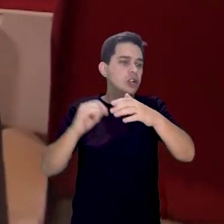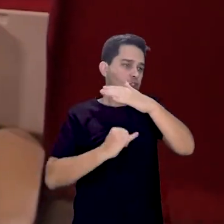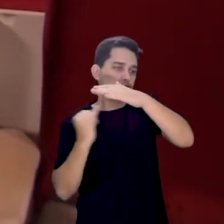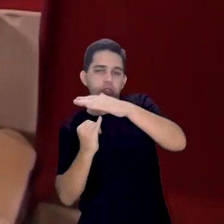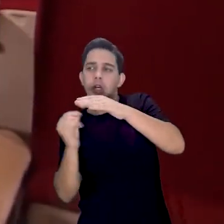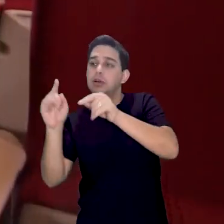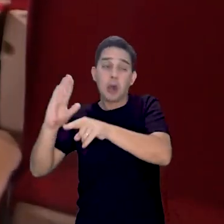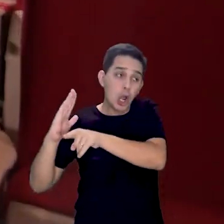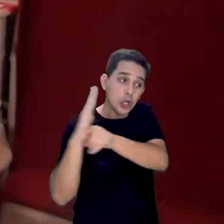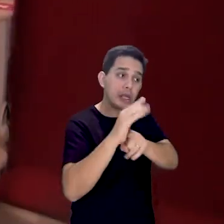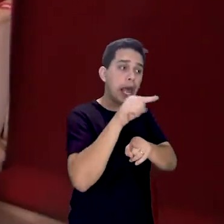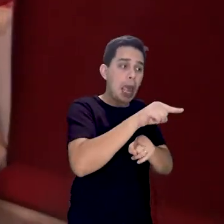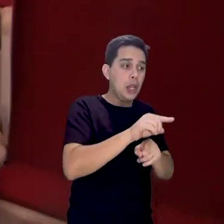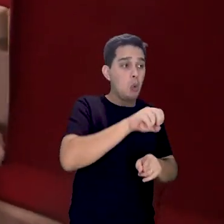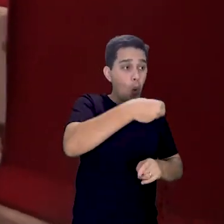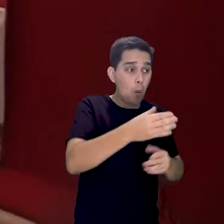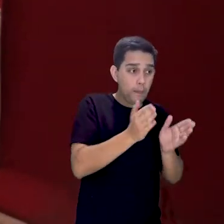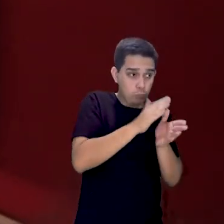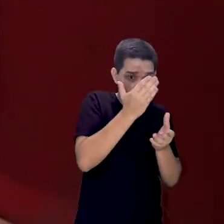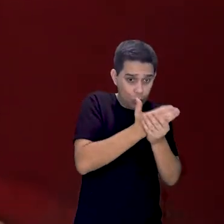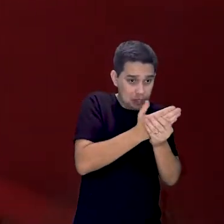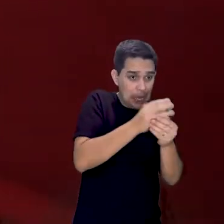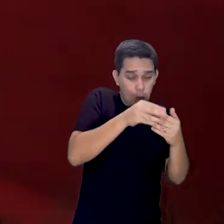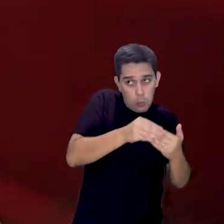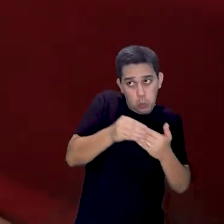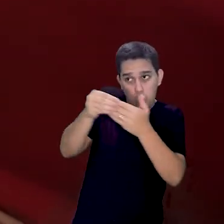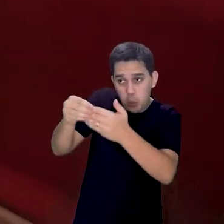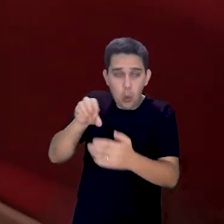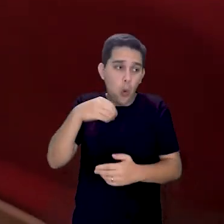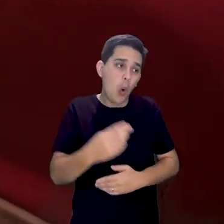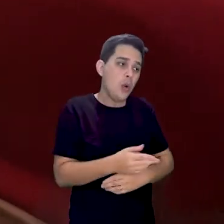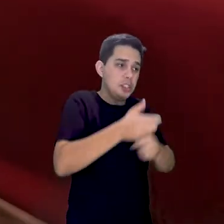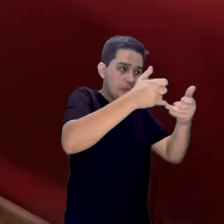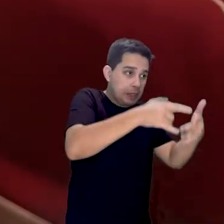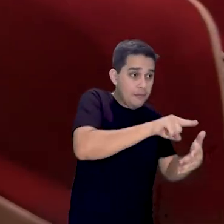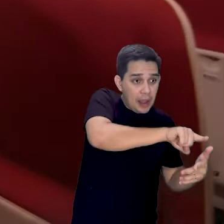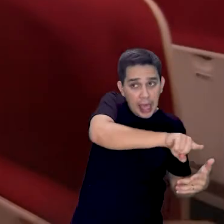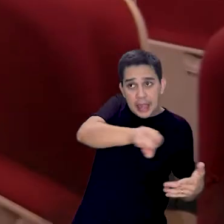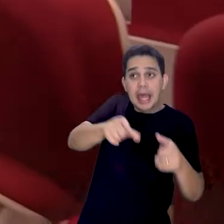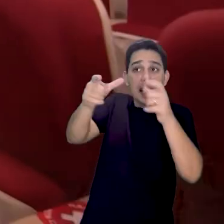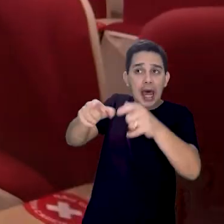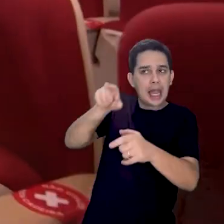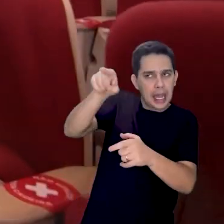mesmo pode fazer o encaminhamento para que o cidadão tenha a sua solução